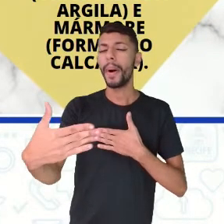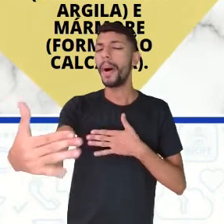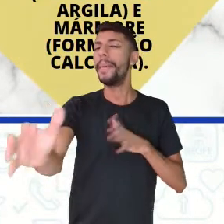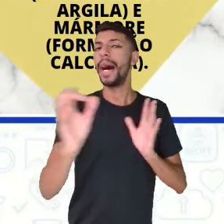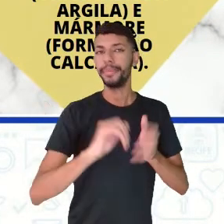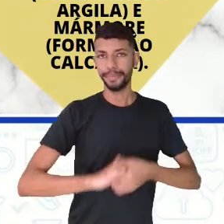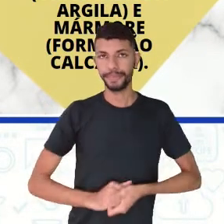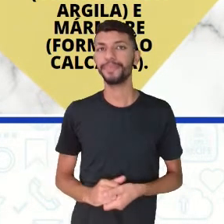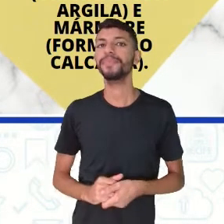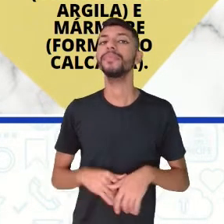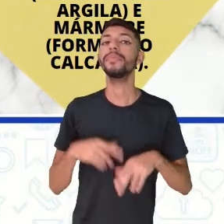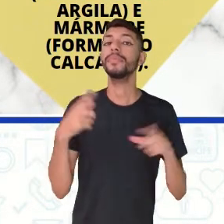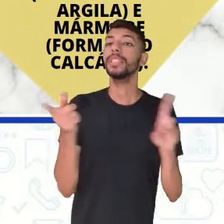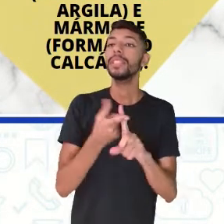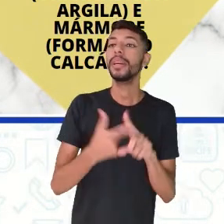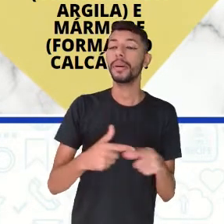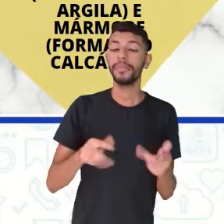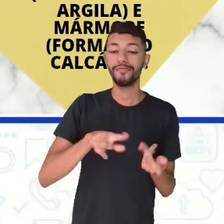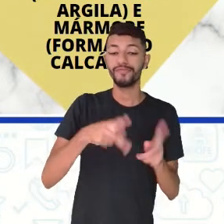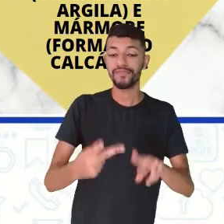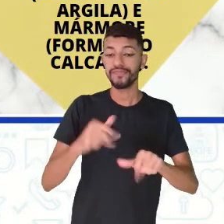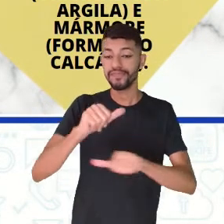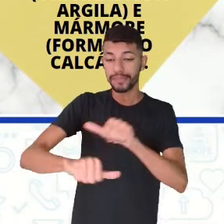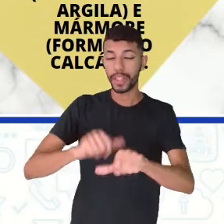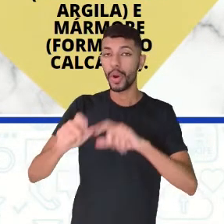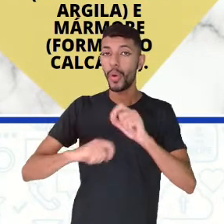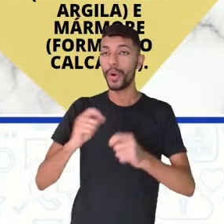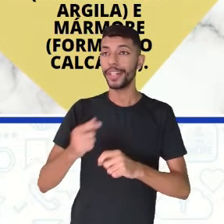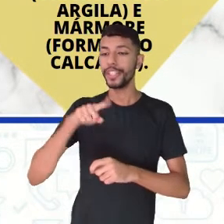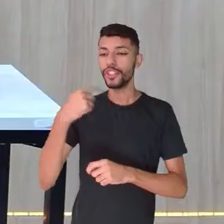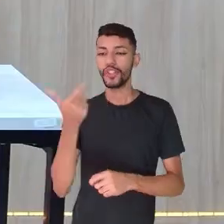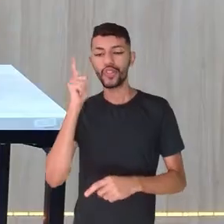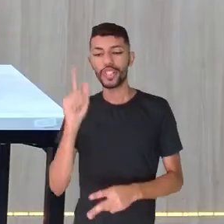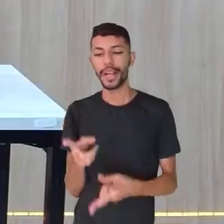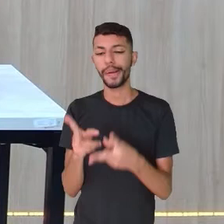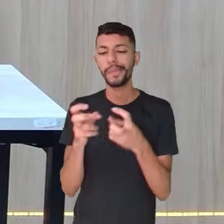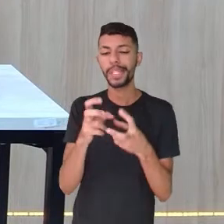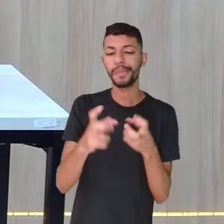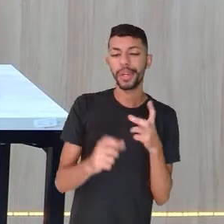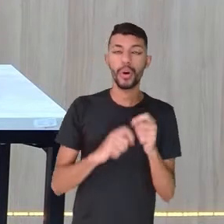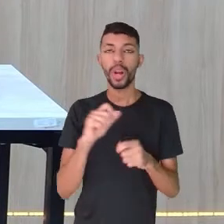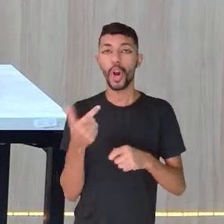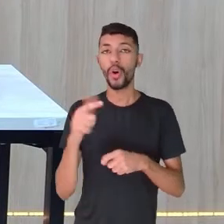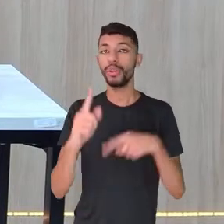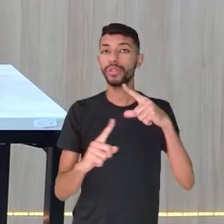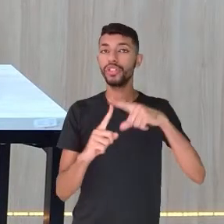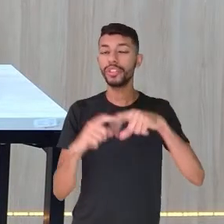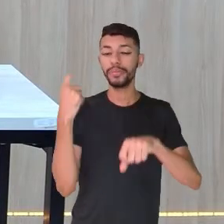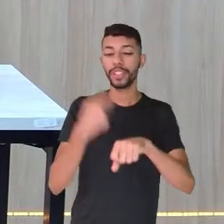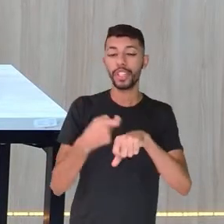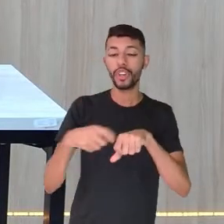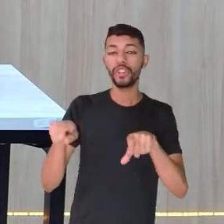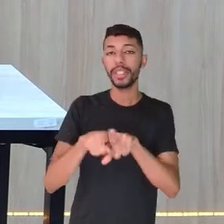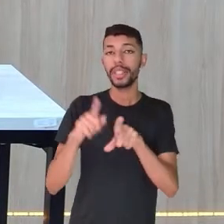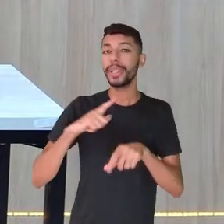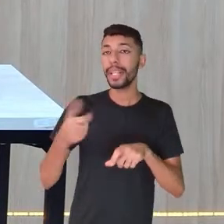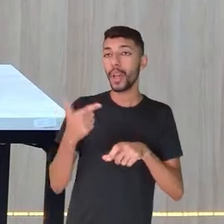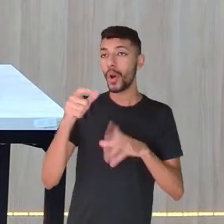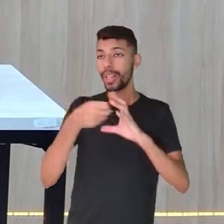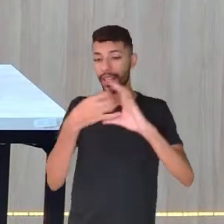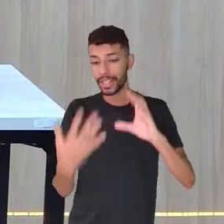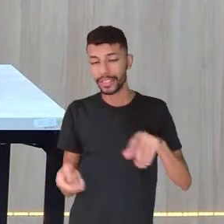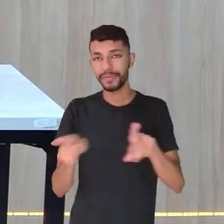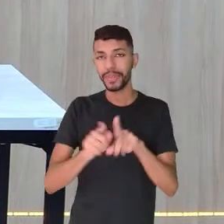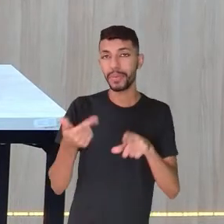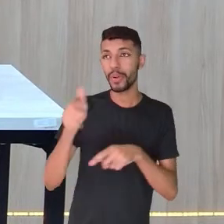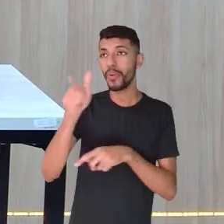tempo. E essas transformações faz com que a gente consiga ver outro tipo de rocha com outras características e também com